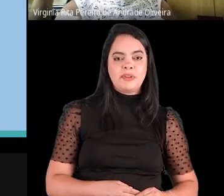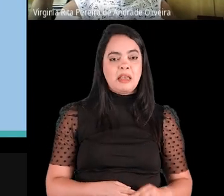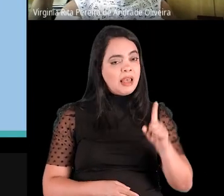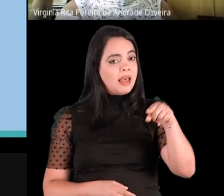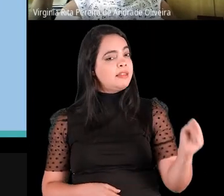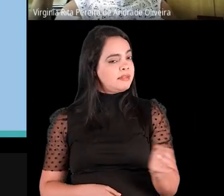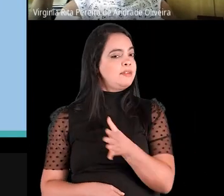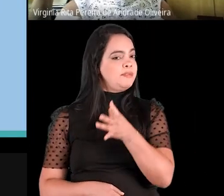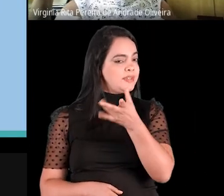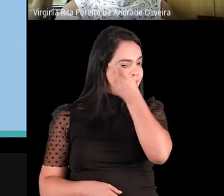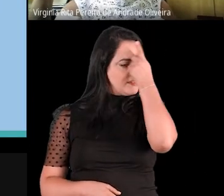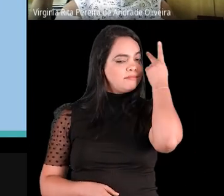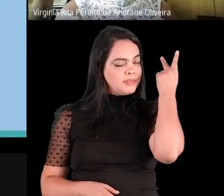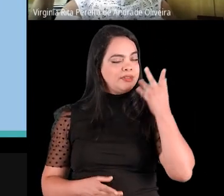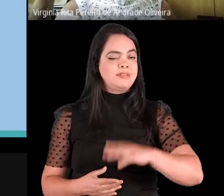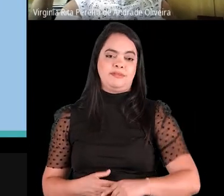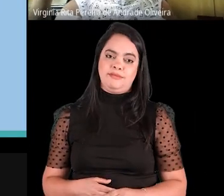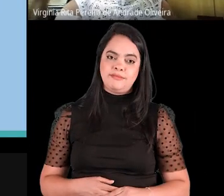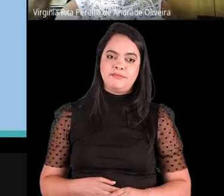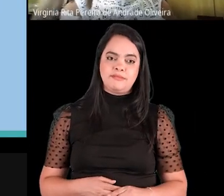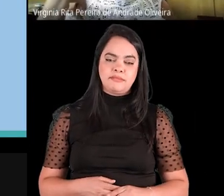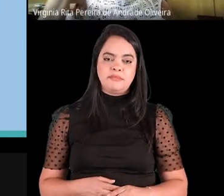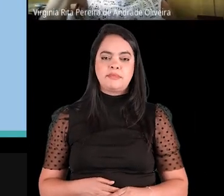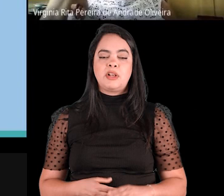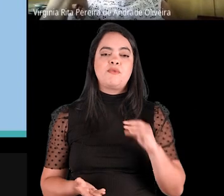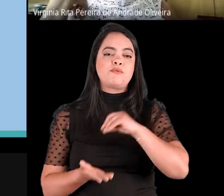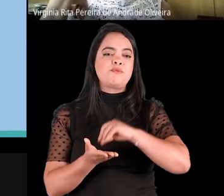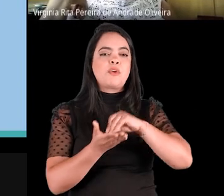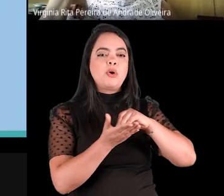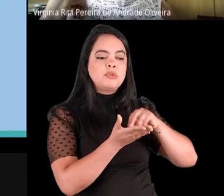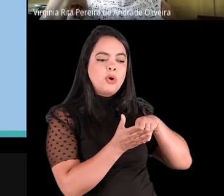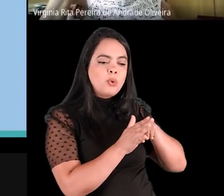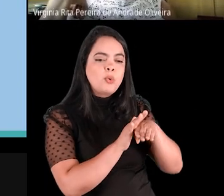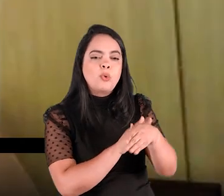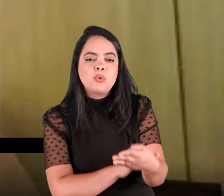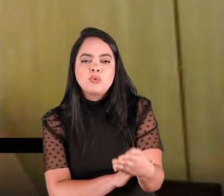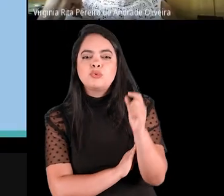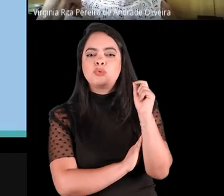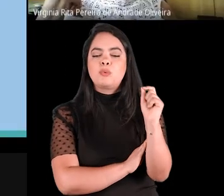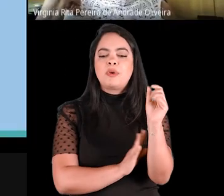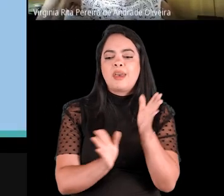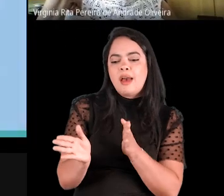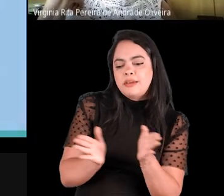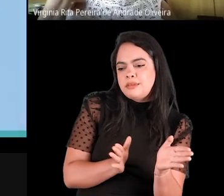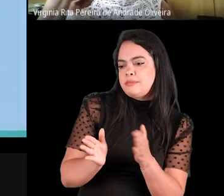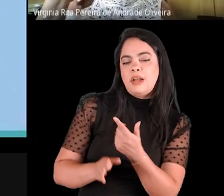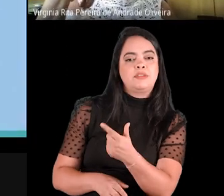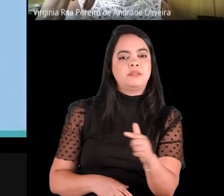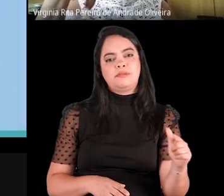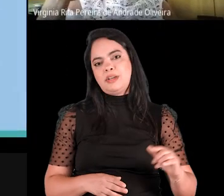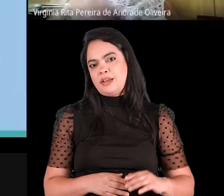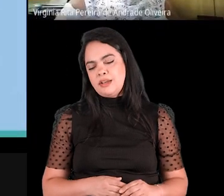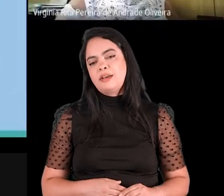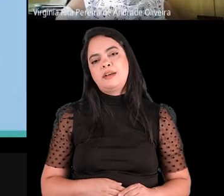novo para muitas pessoas. Então, essa falta dessa cultura de tornar as coisas acessíveis a todos. Né? Às